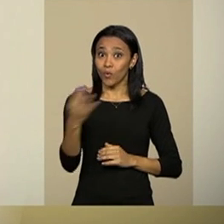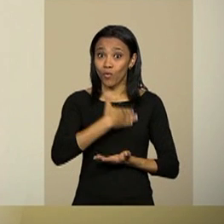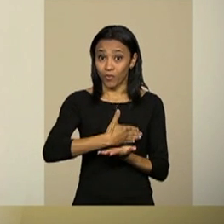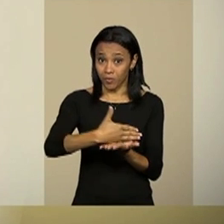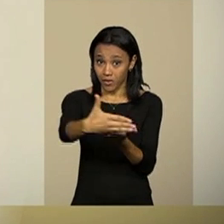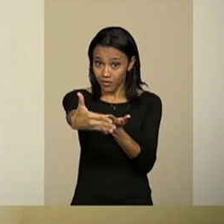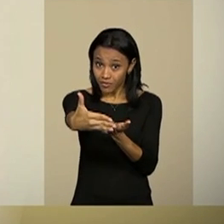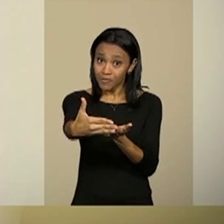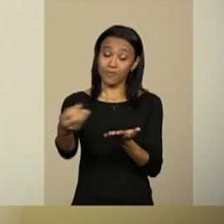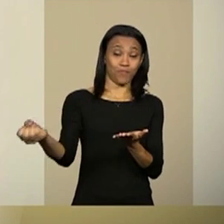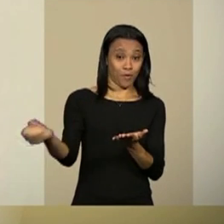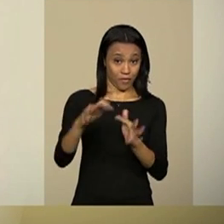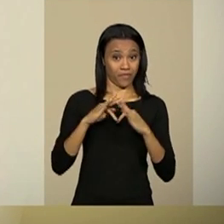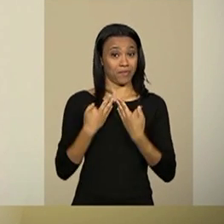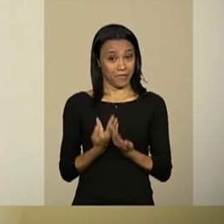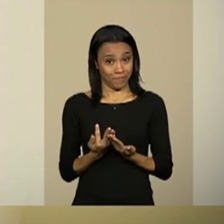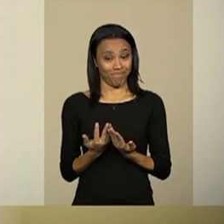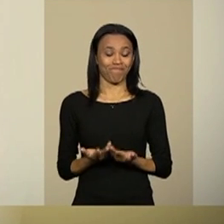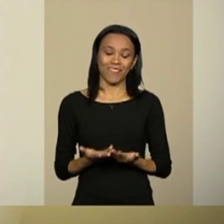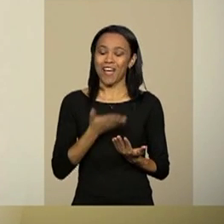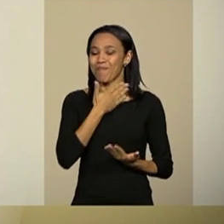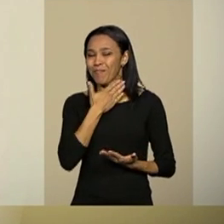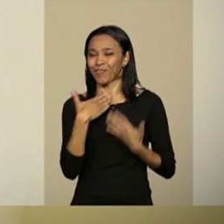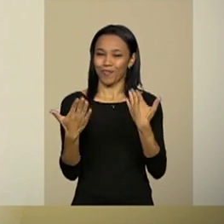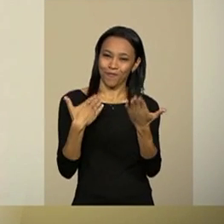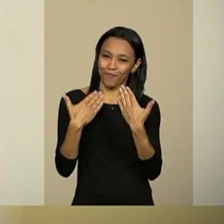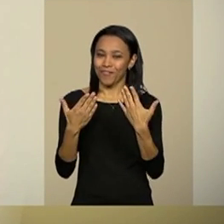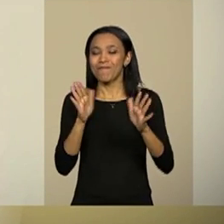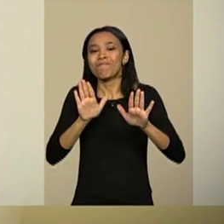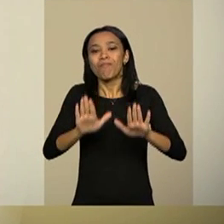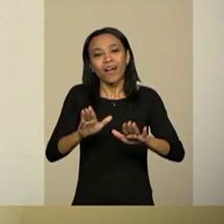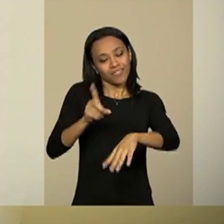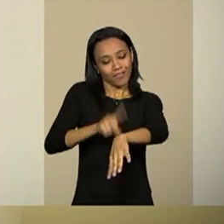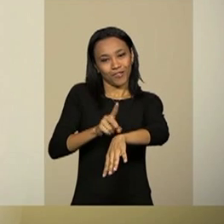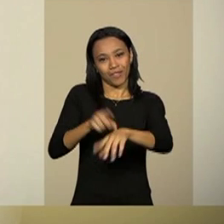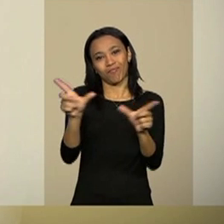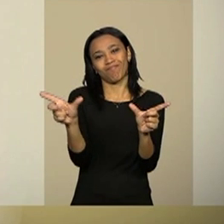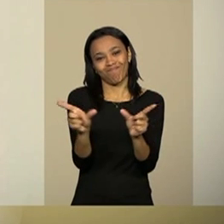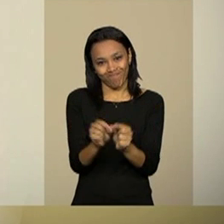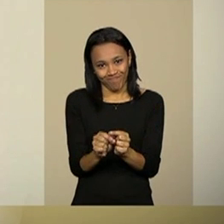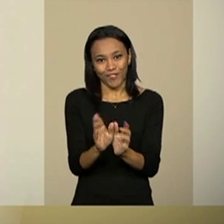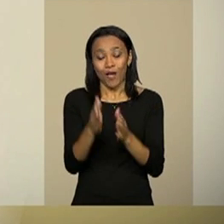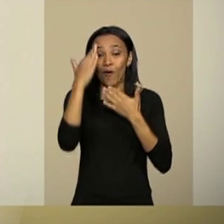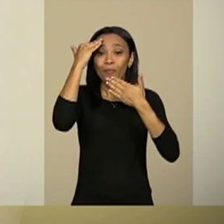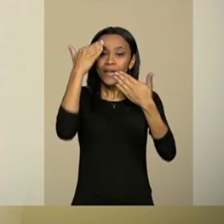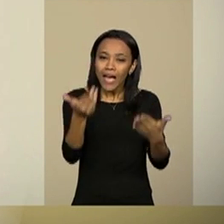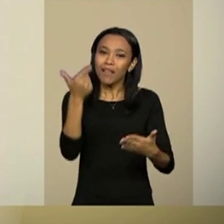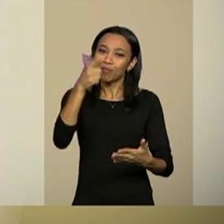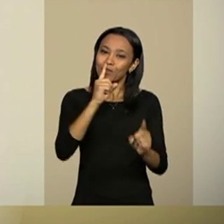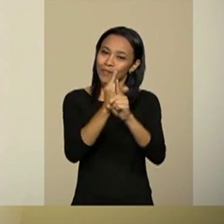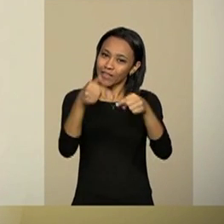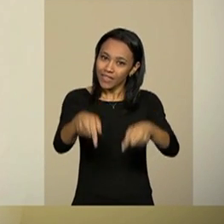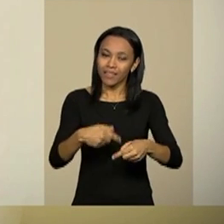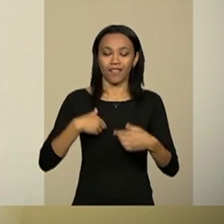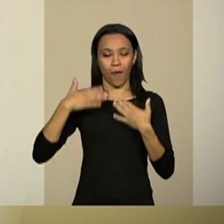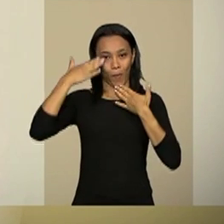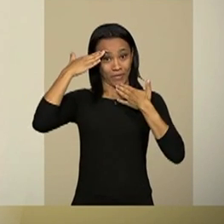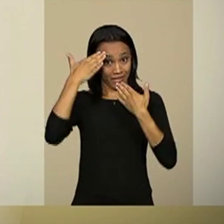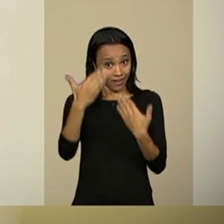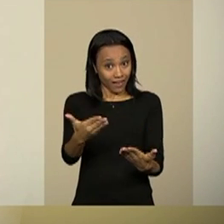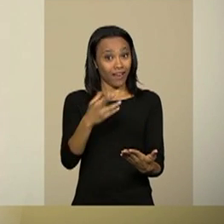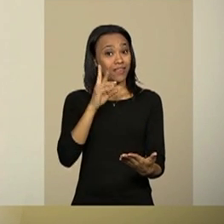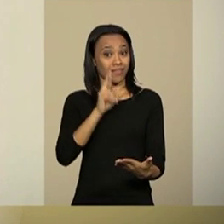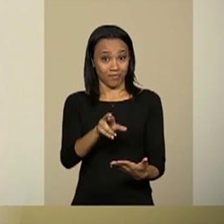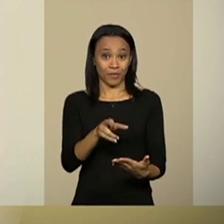para uma família presidenta conversa está muito boa mas infelizmente o nosso tempo chegou ao fim obrigado por mais esse café obrigada